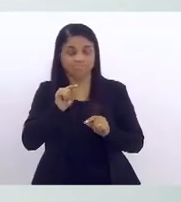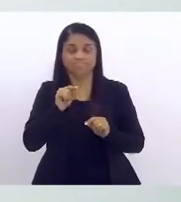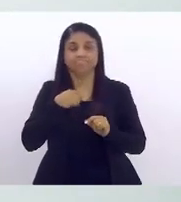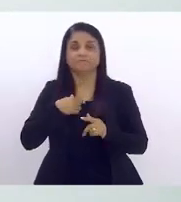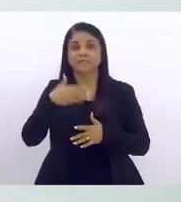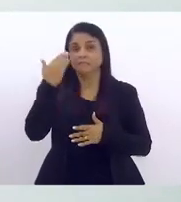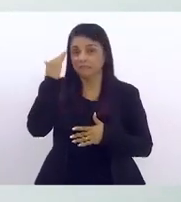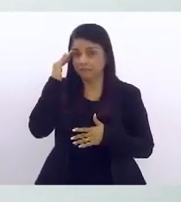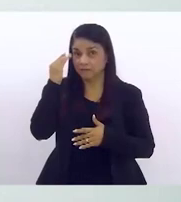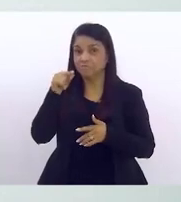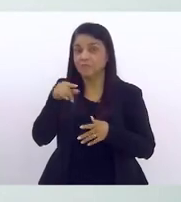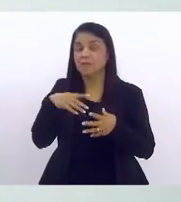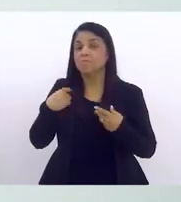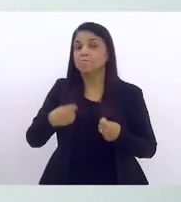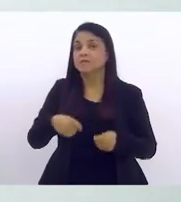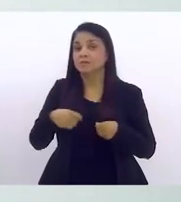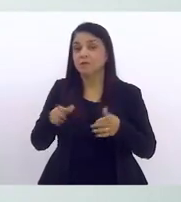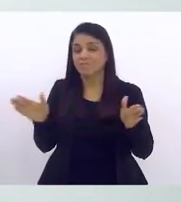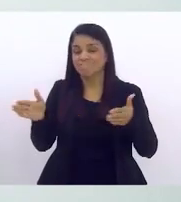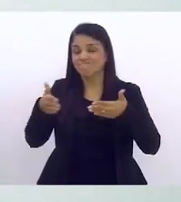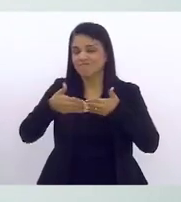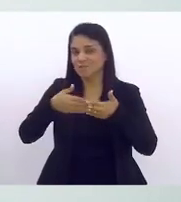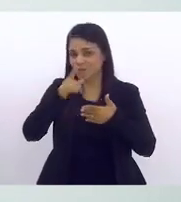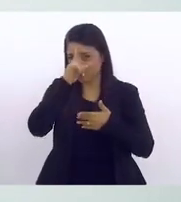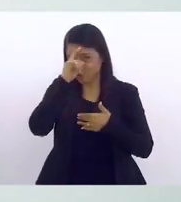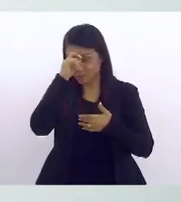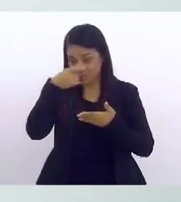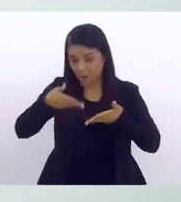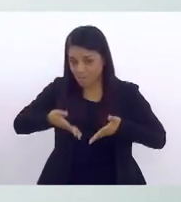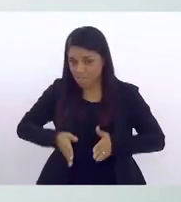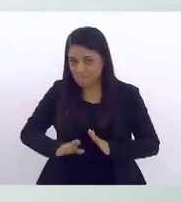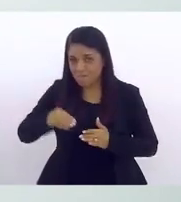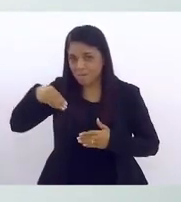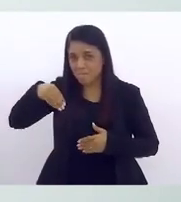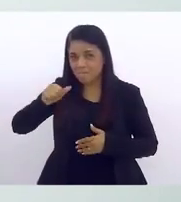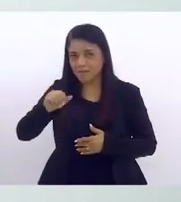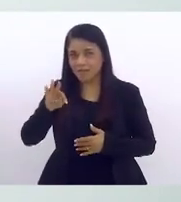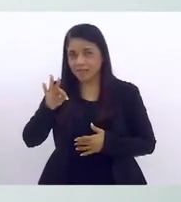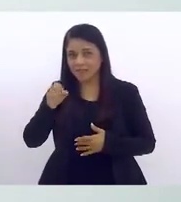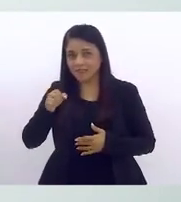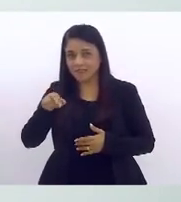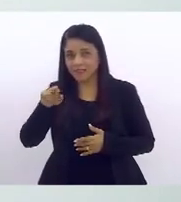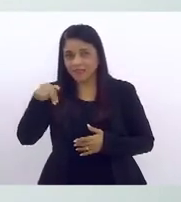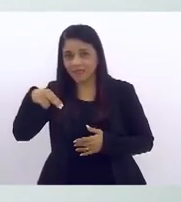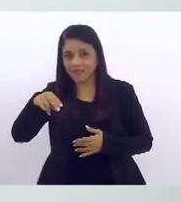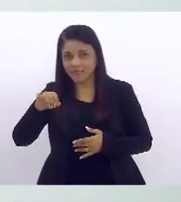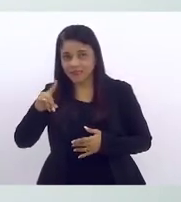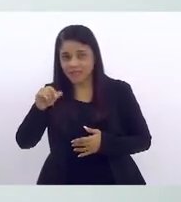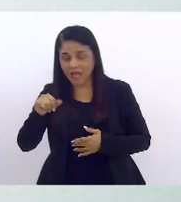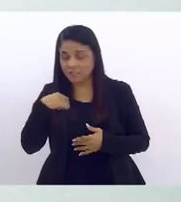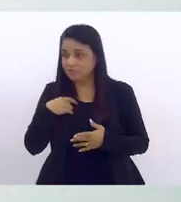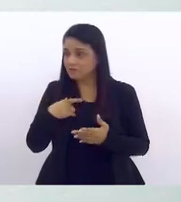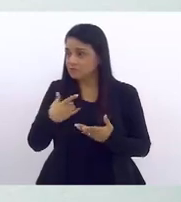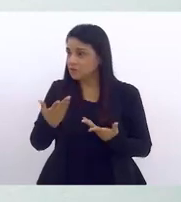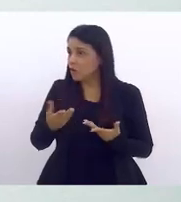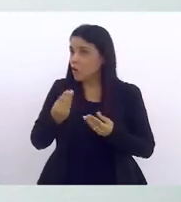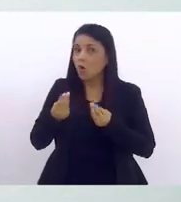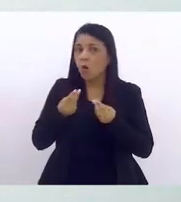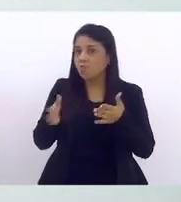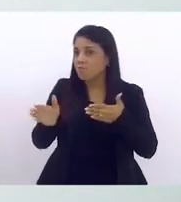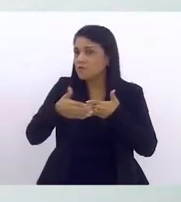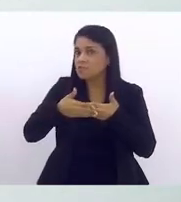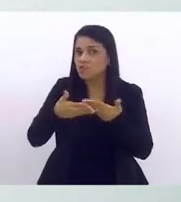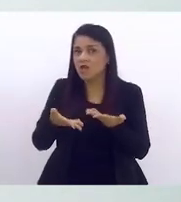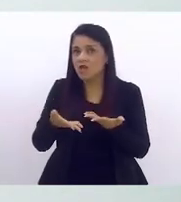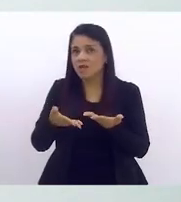enquanto... Nós precisamos fechar maternidade. Fala, Braga, mas vai fechar a maternidade? Vai segurar o acesso? Porque